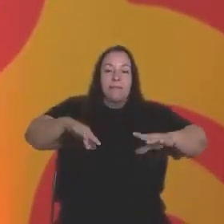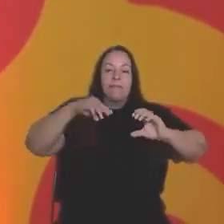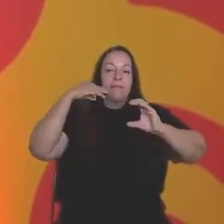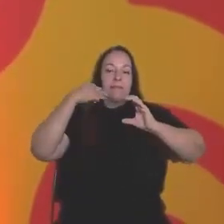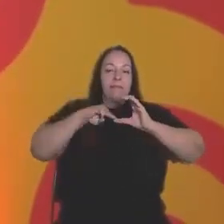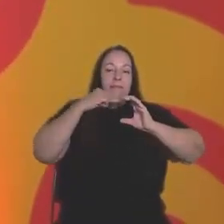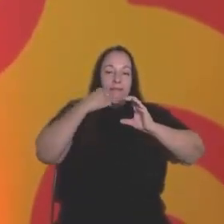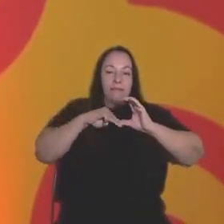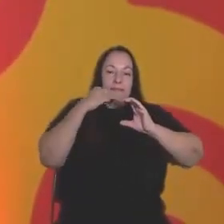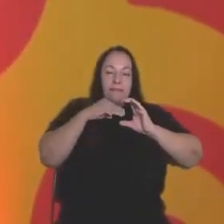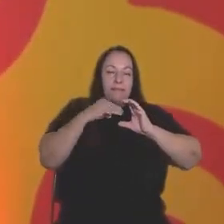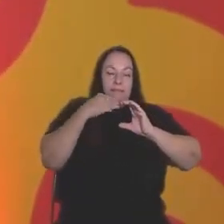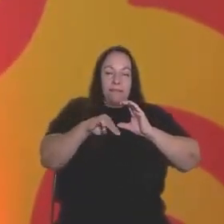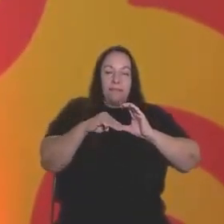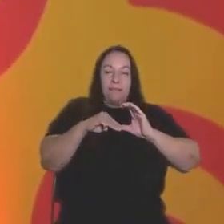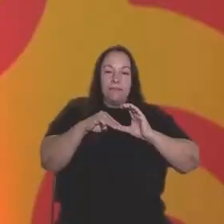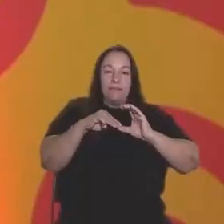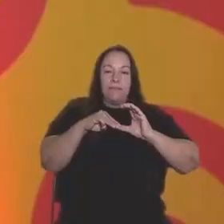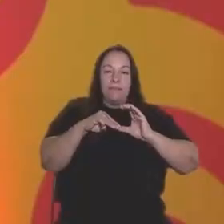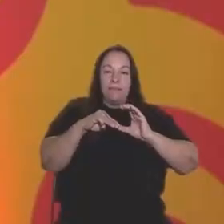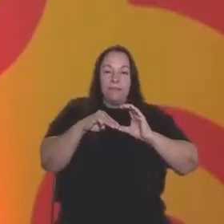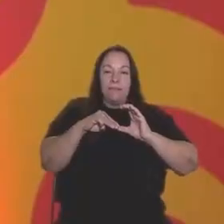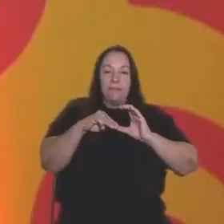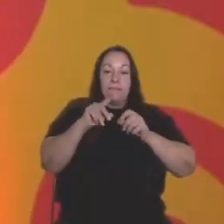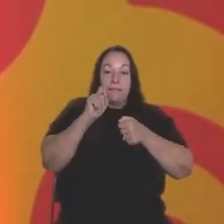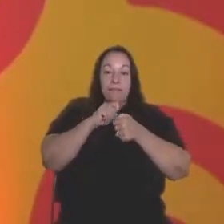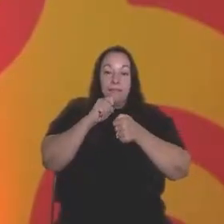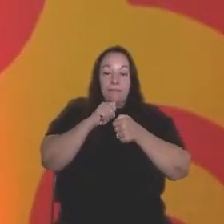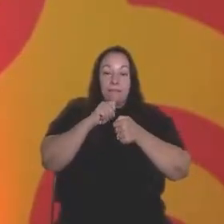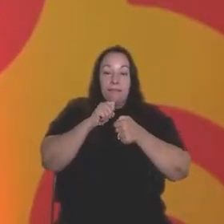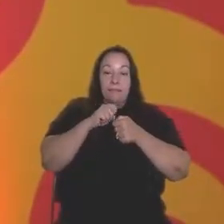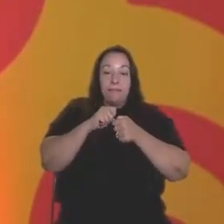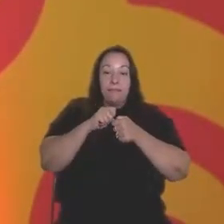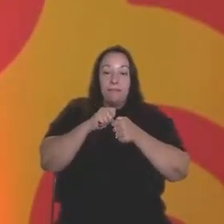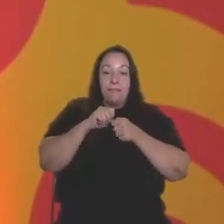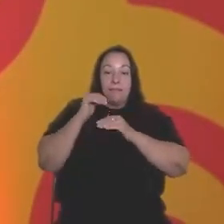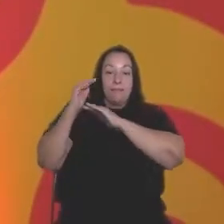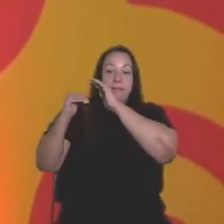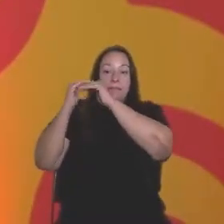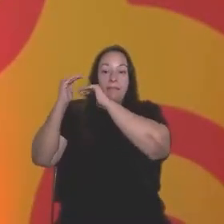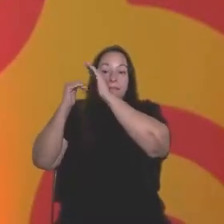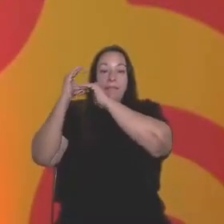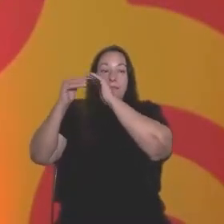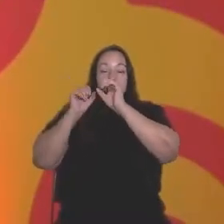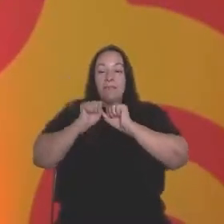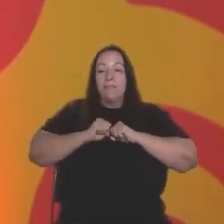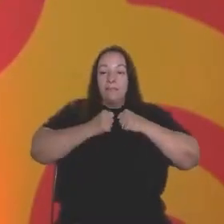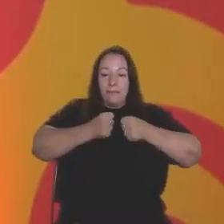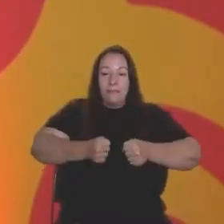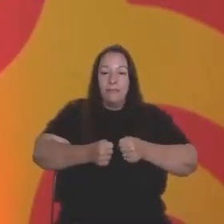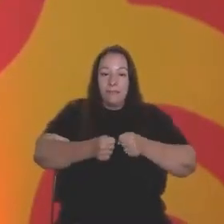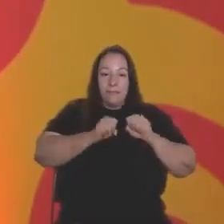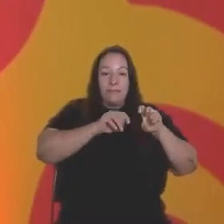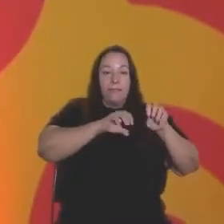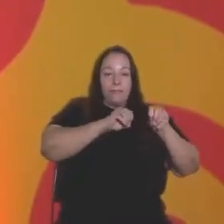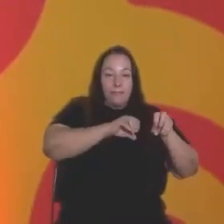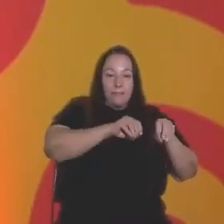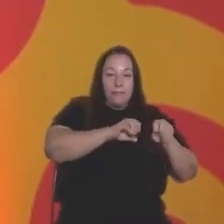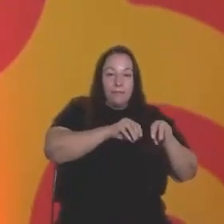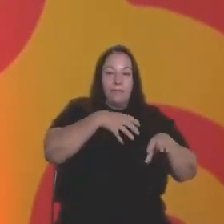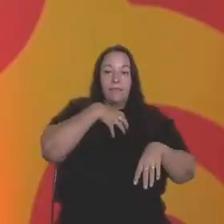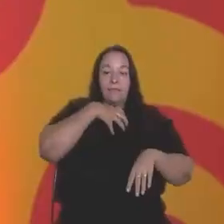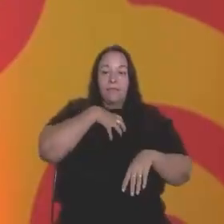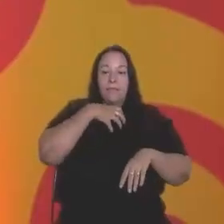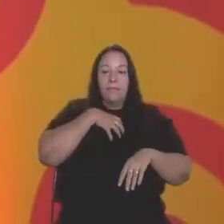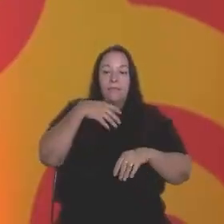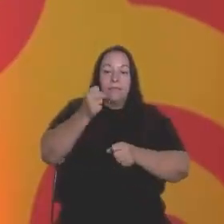mensagem e amplificar, né, fazer com que ela vá ganhando cada vez mais força, e essa educação ela vai ser sentida ao